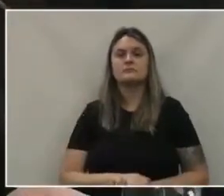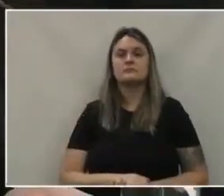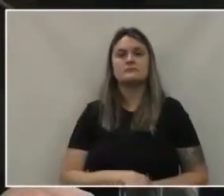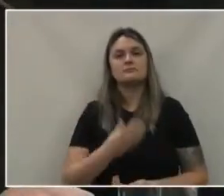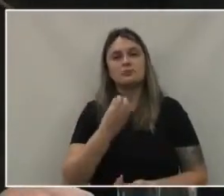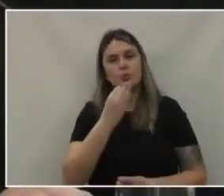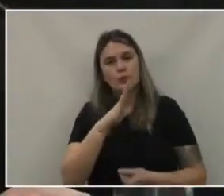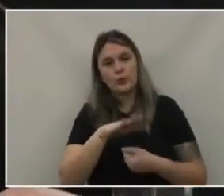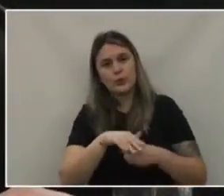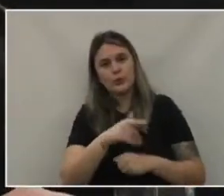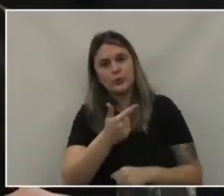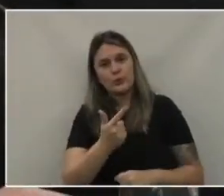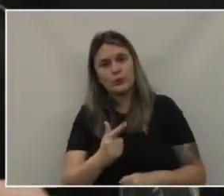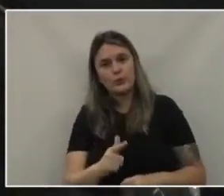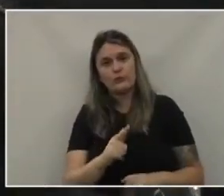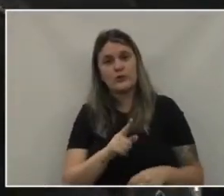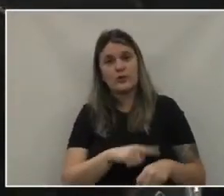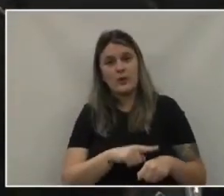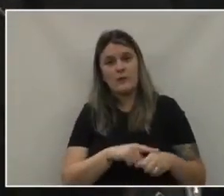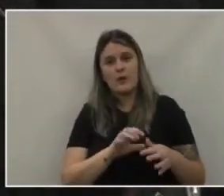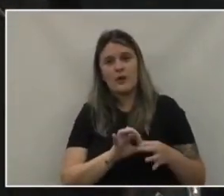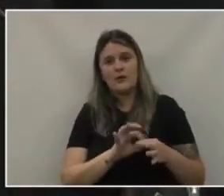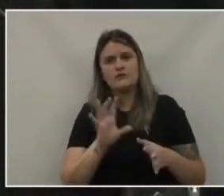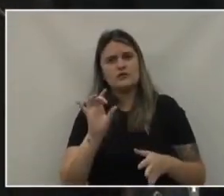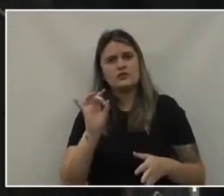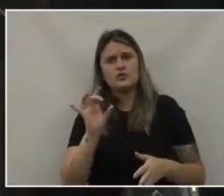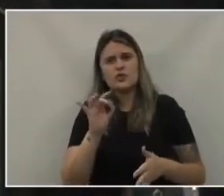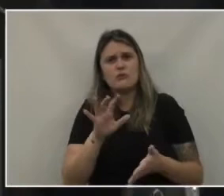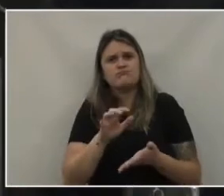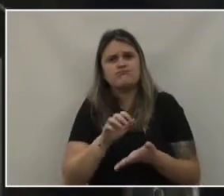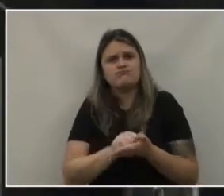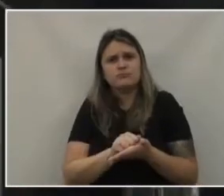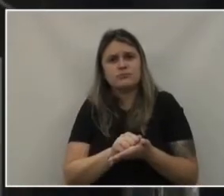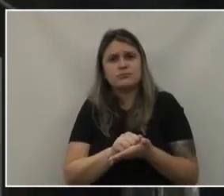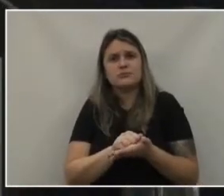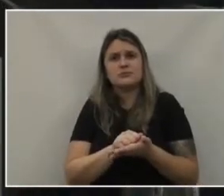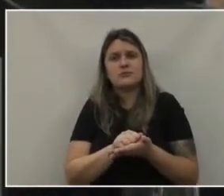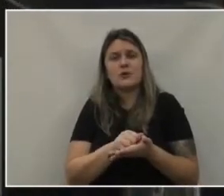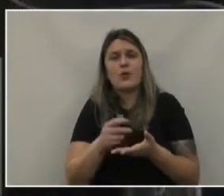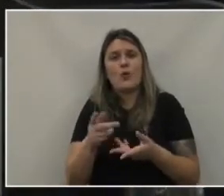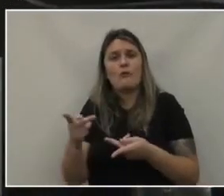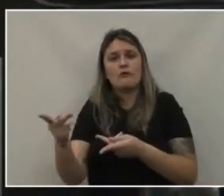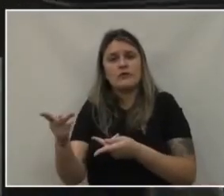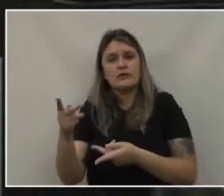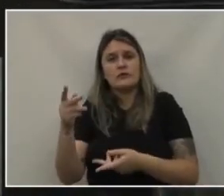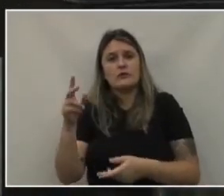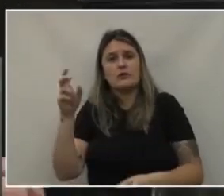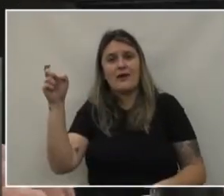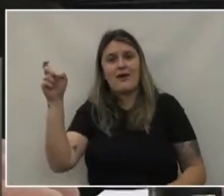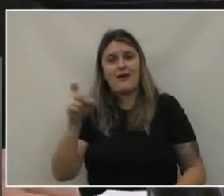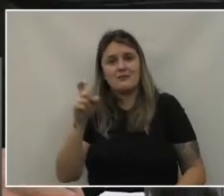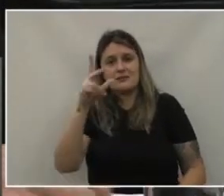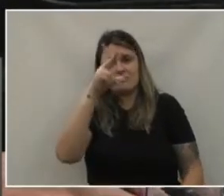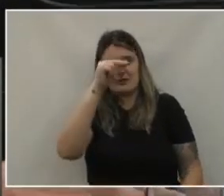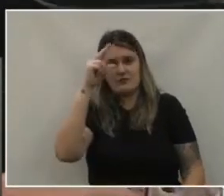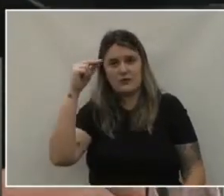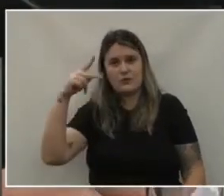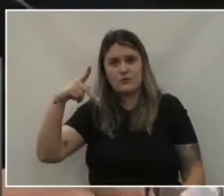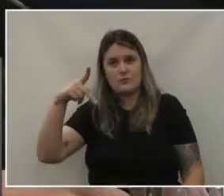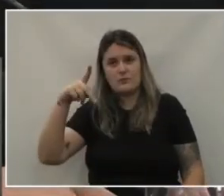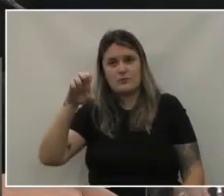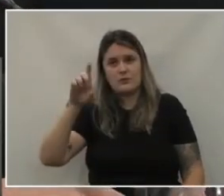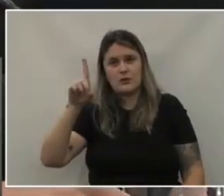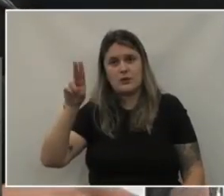Boa noite novamente. Na Palavra Livre, só quero registrar o convite ao Pedro Ivo. Eu já